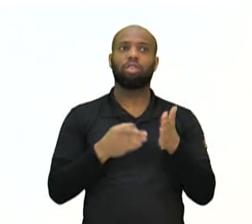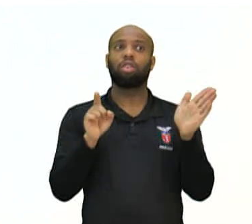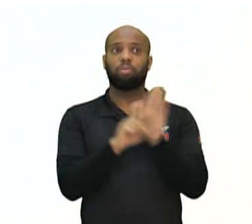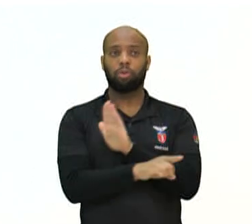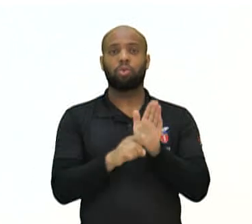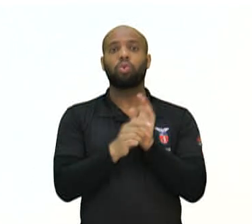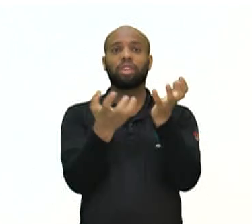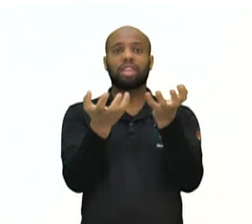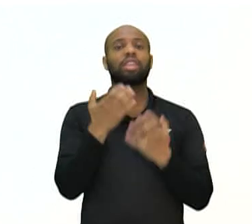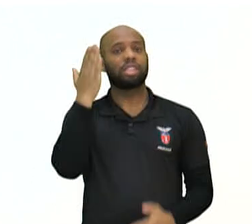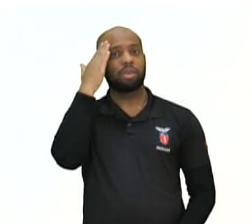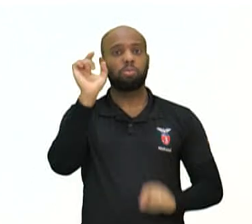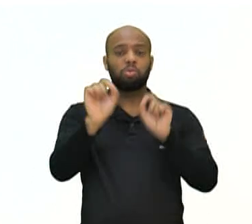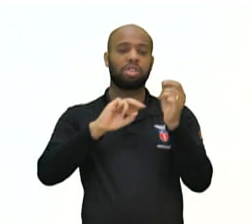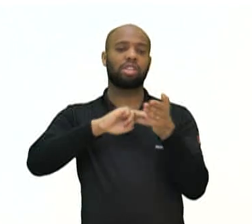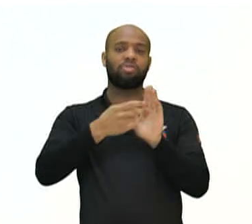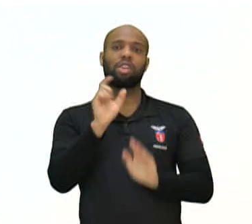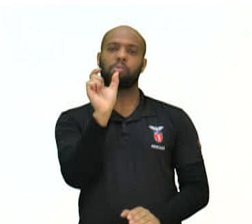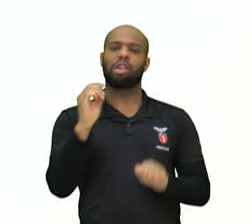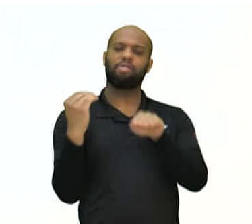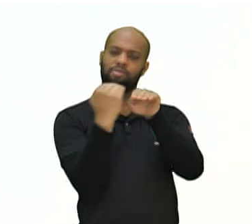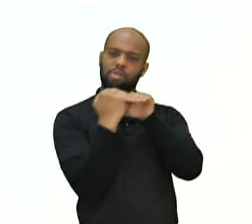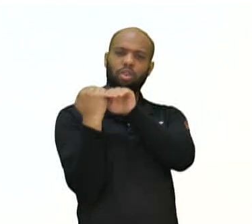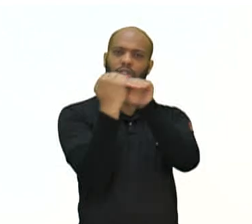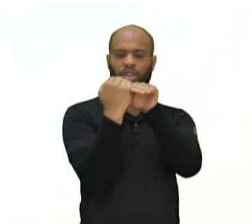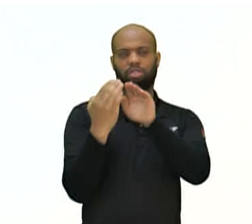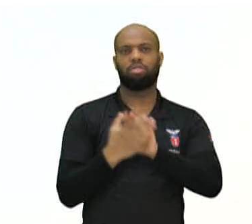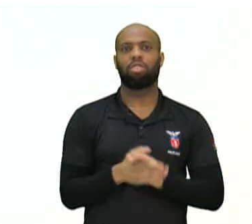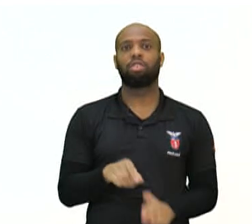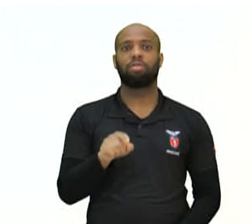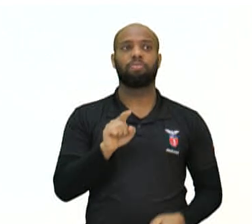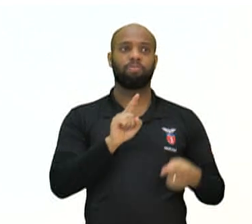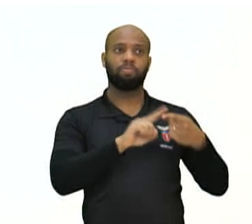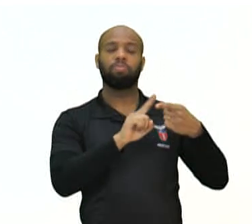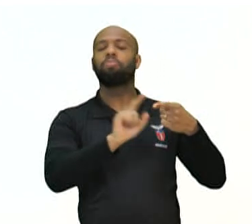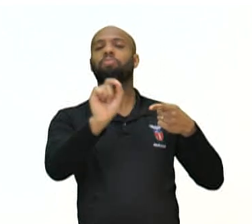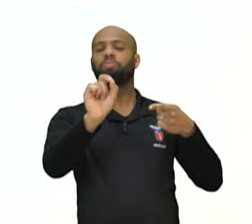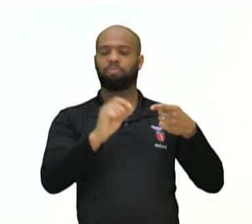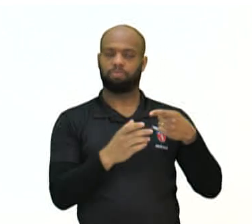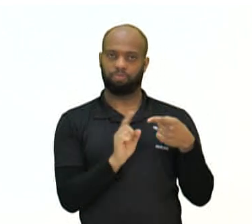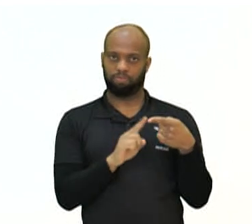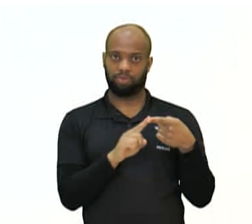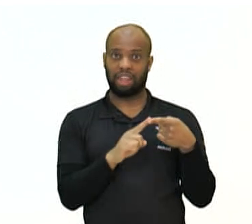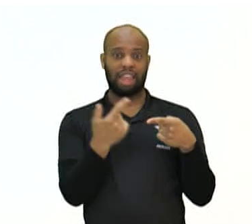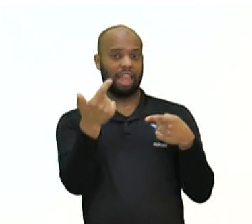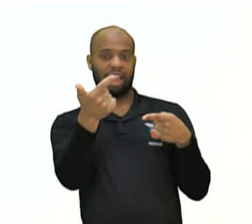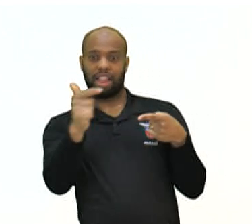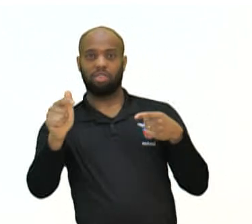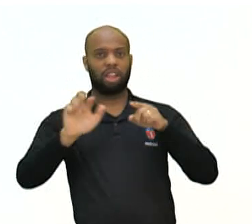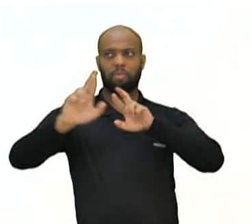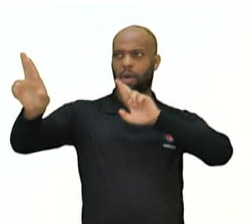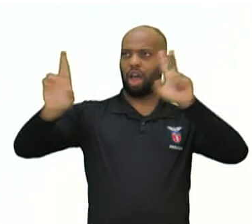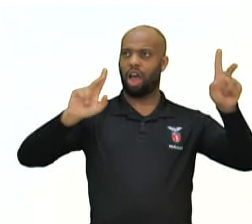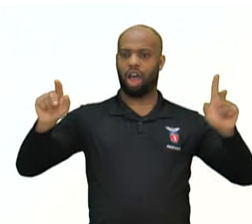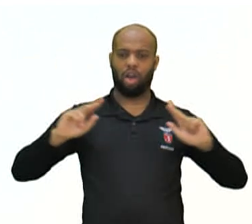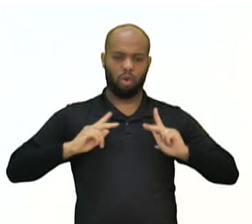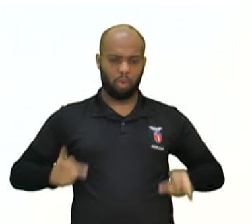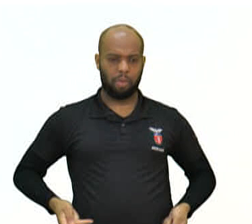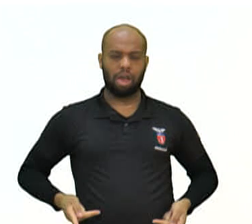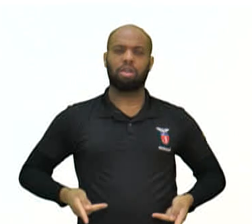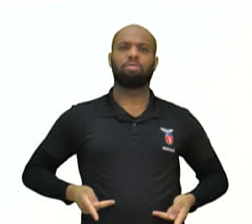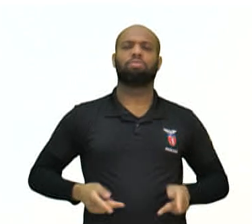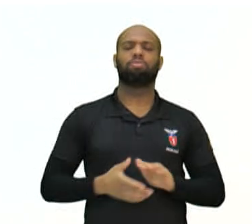significa igualdade. E você vai responder. Igualdade significa A. Não existem diferenças entre os seres